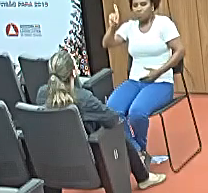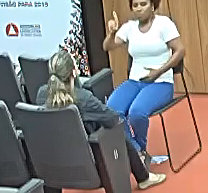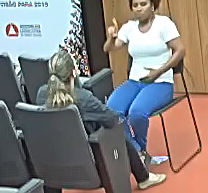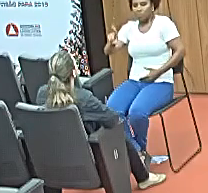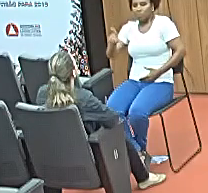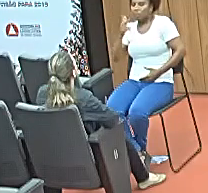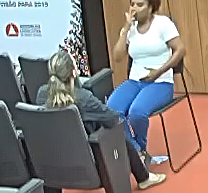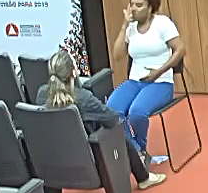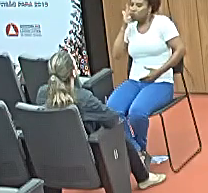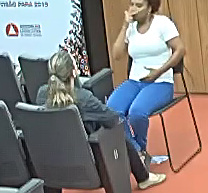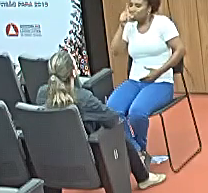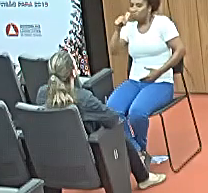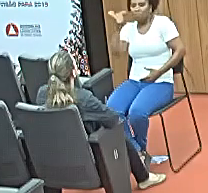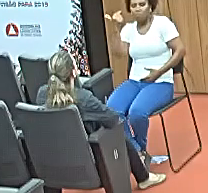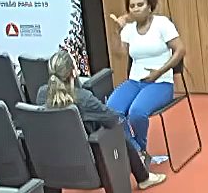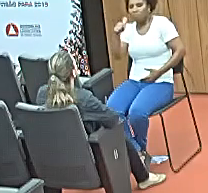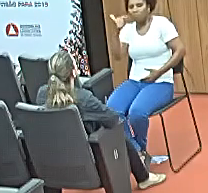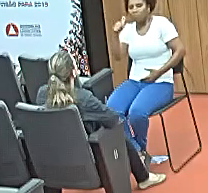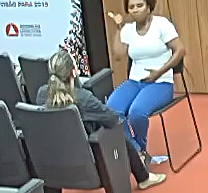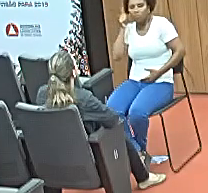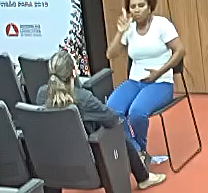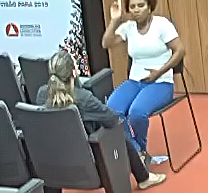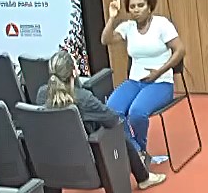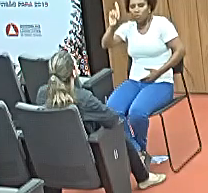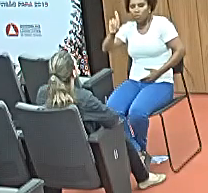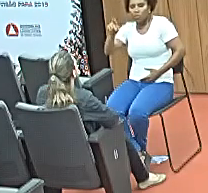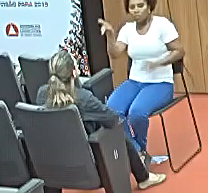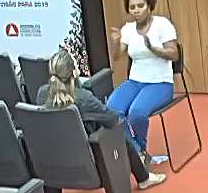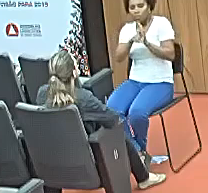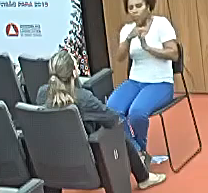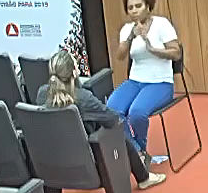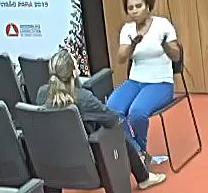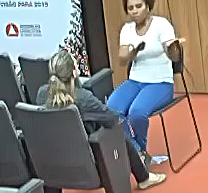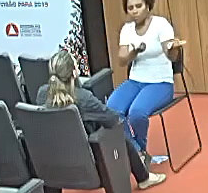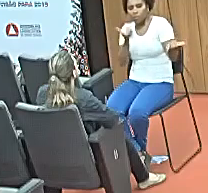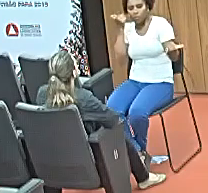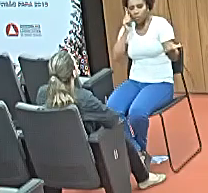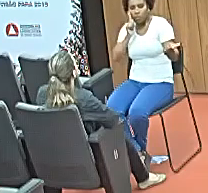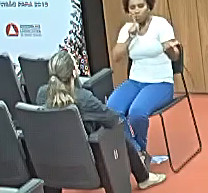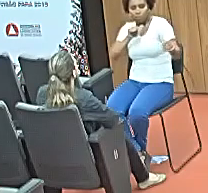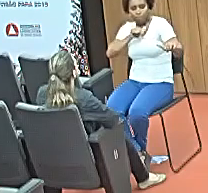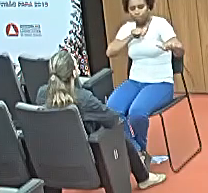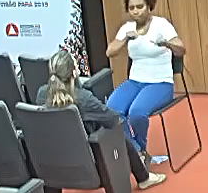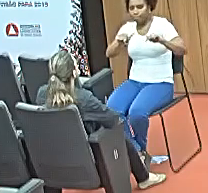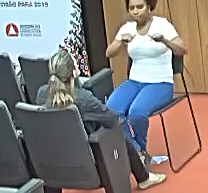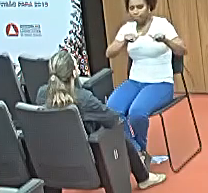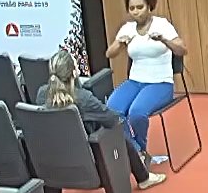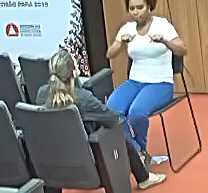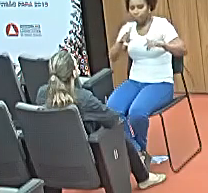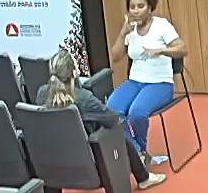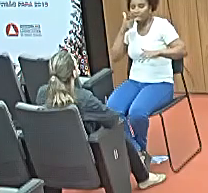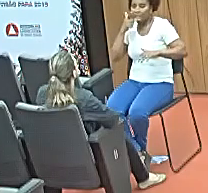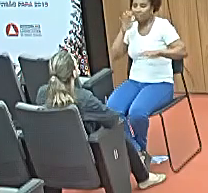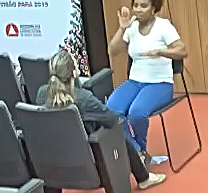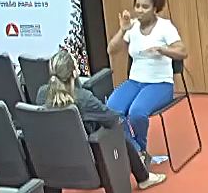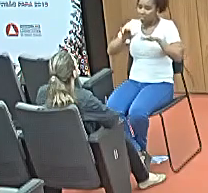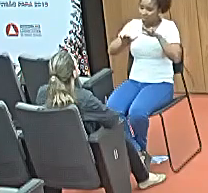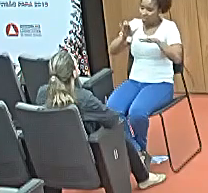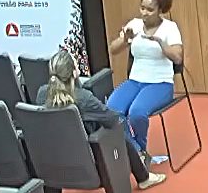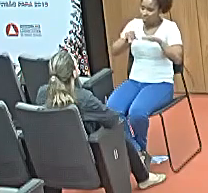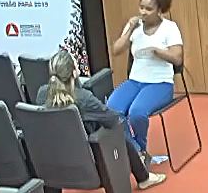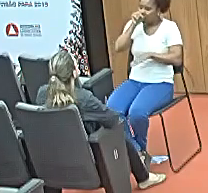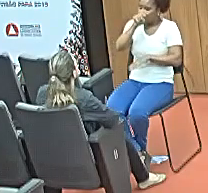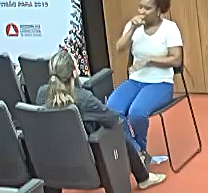ao longo da sua existência eles muitas vezes conhecem as políticas